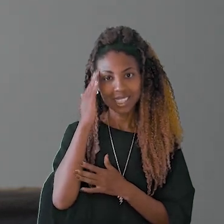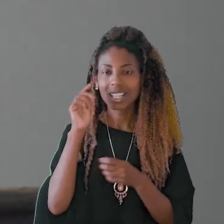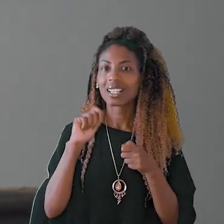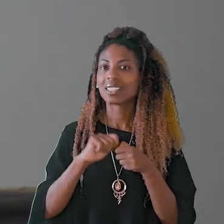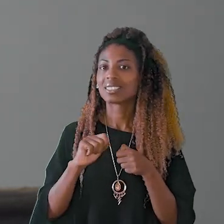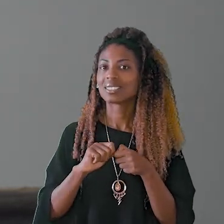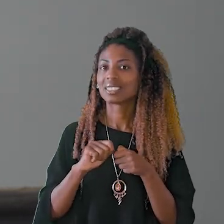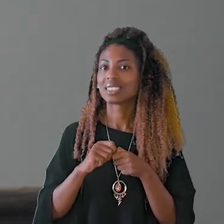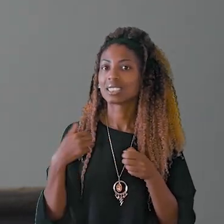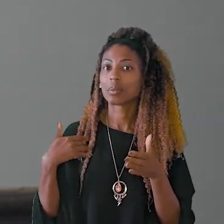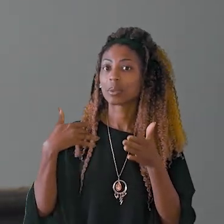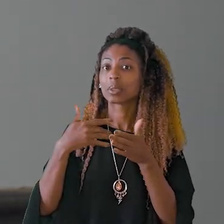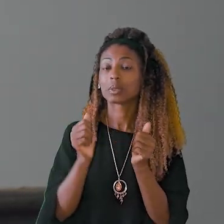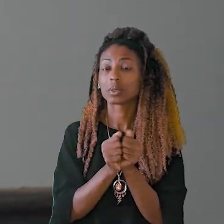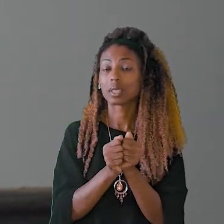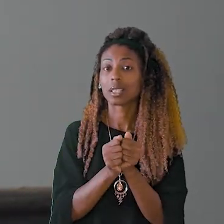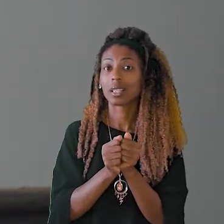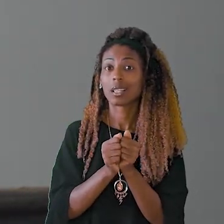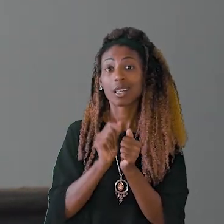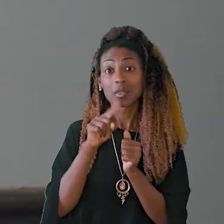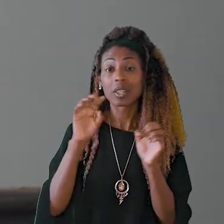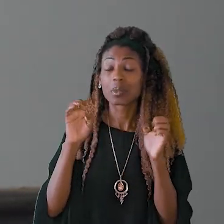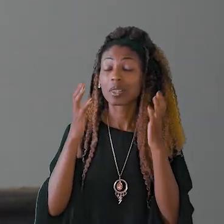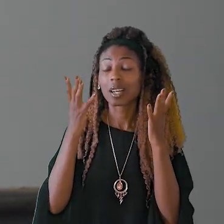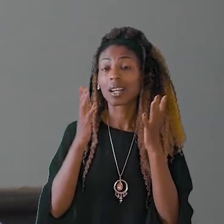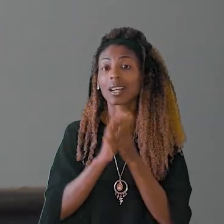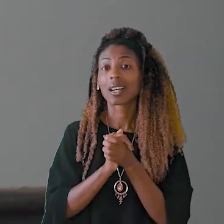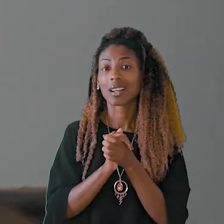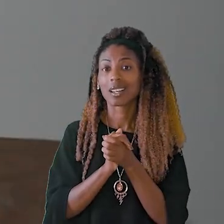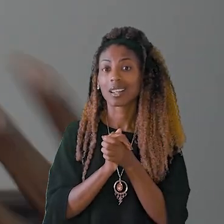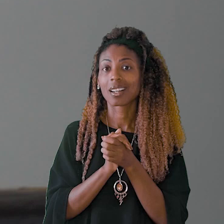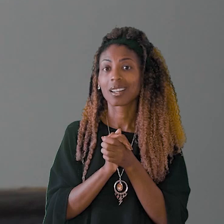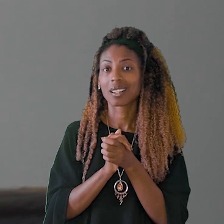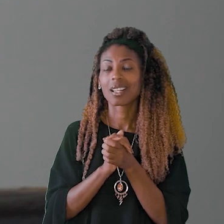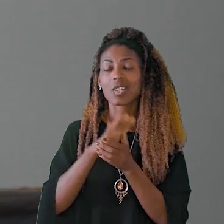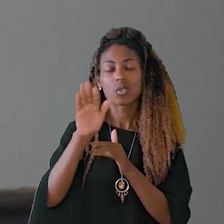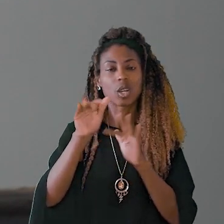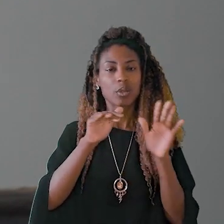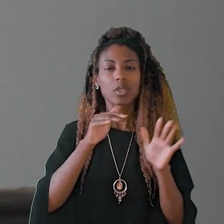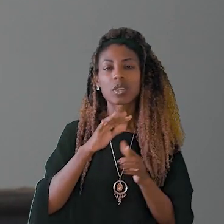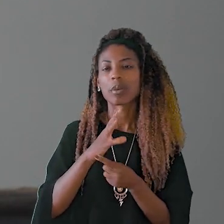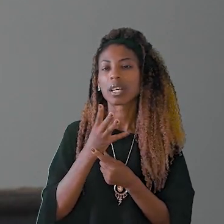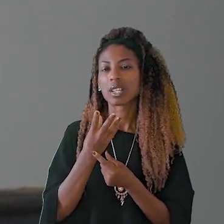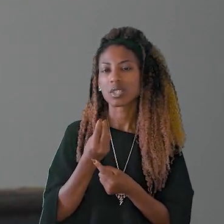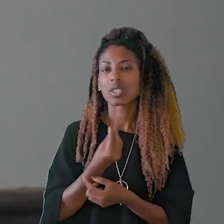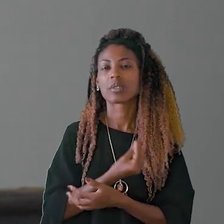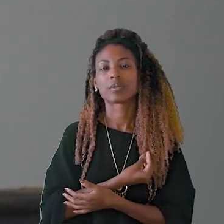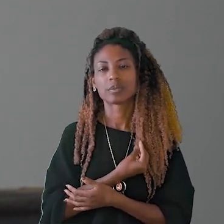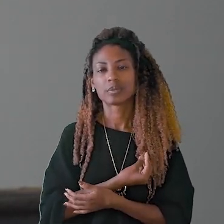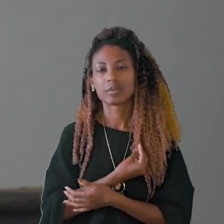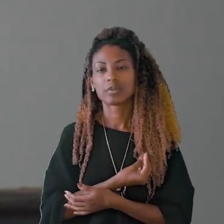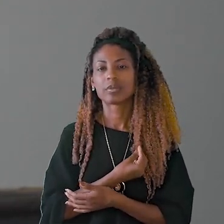fiz parte desse processo. E tudo aconteceu. Foi quando eu comecei a fazer a curadoria de chamar os artistas para estarem também da